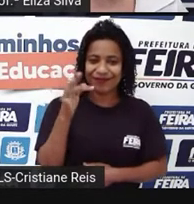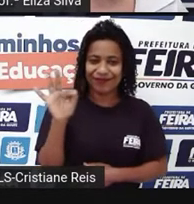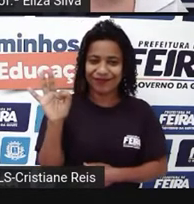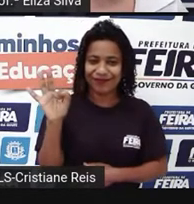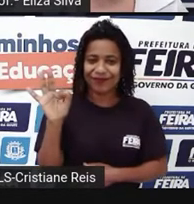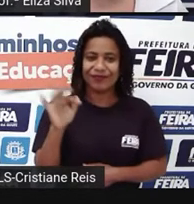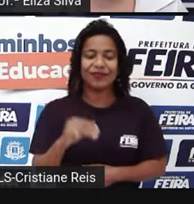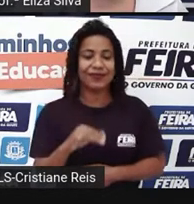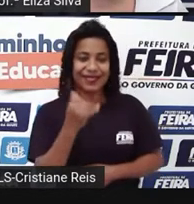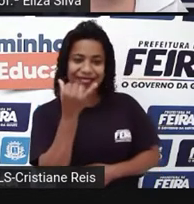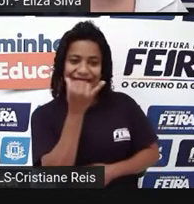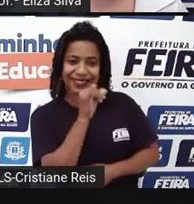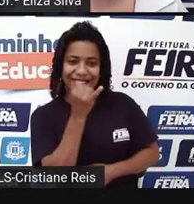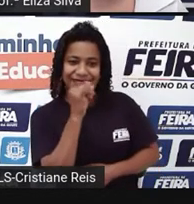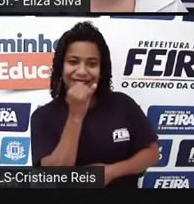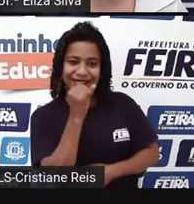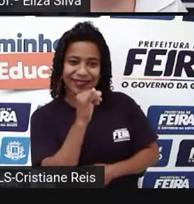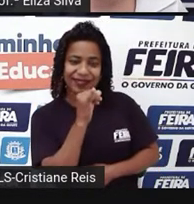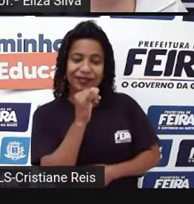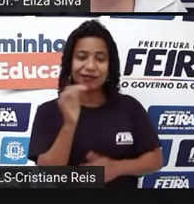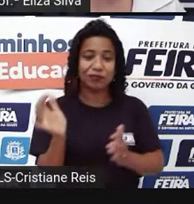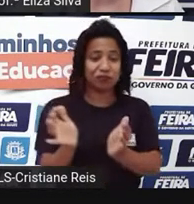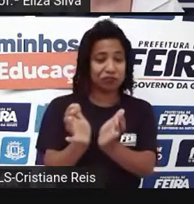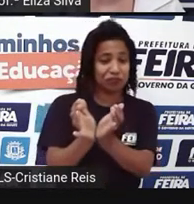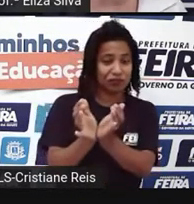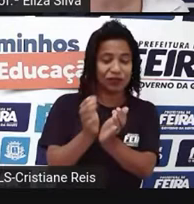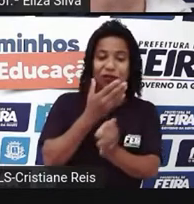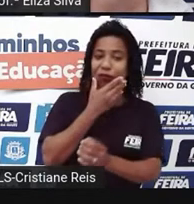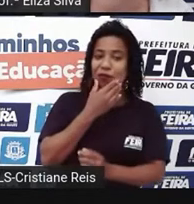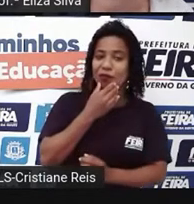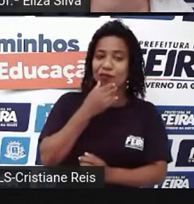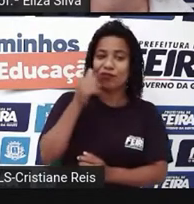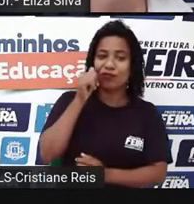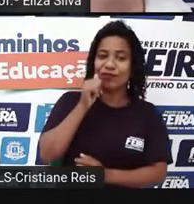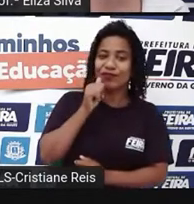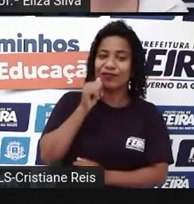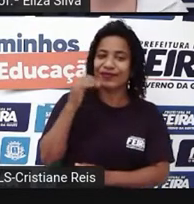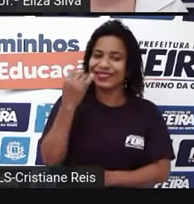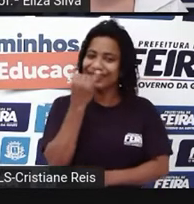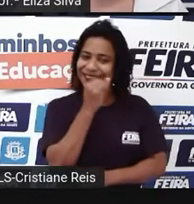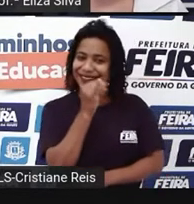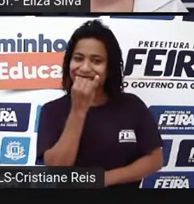Italy, Italian, o italiano ou a italiana.